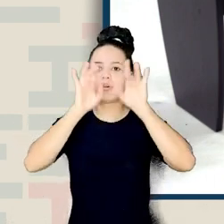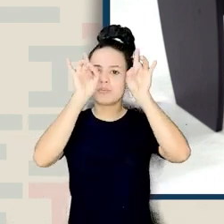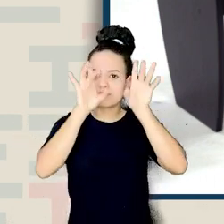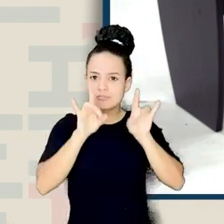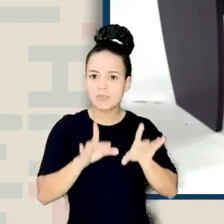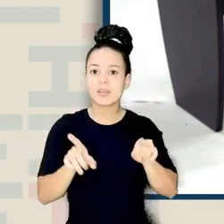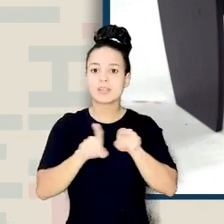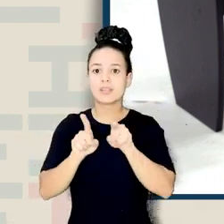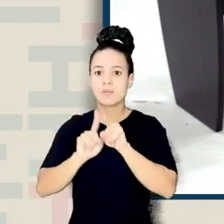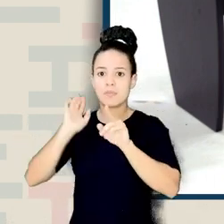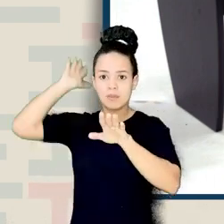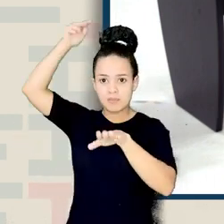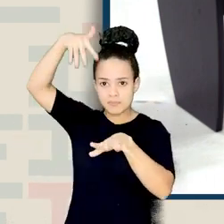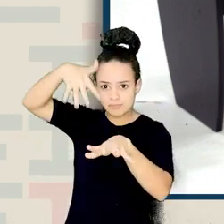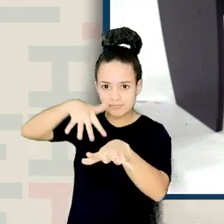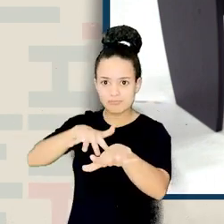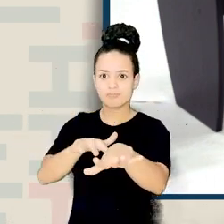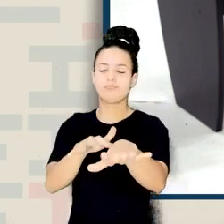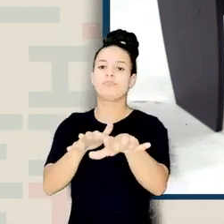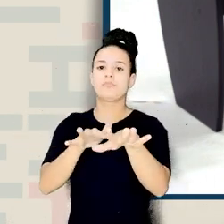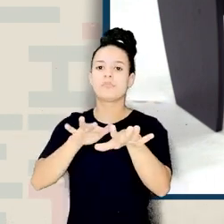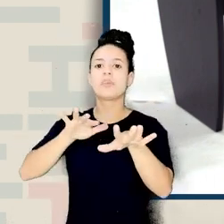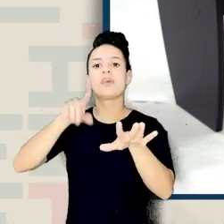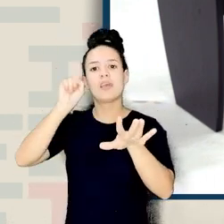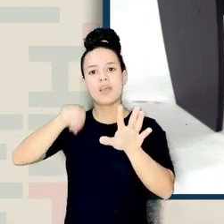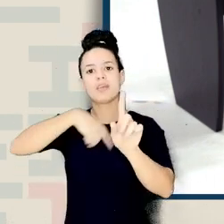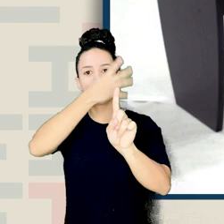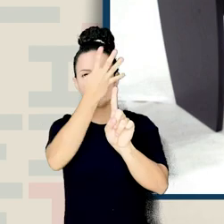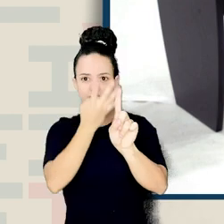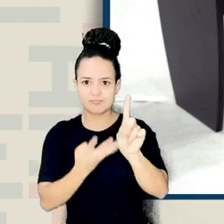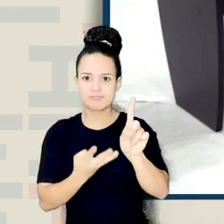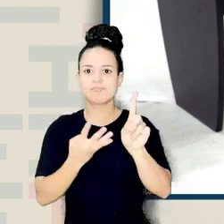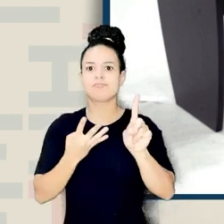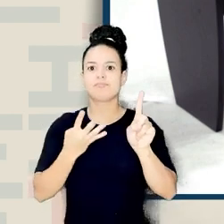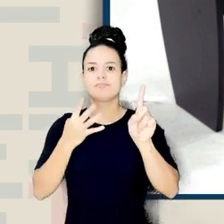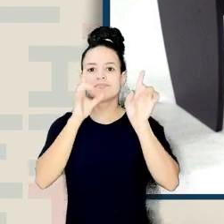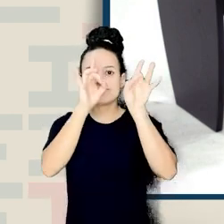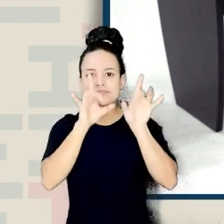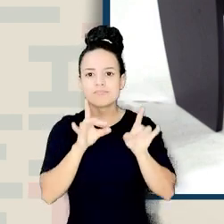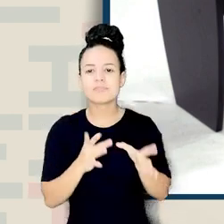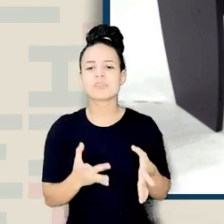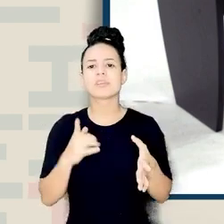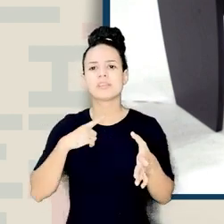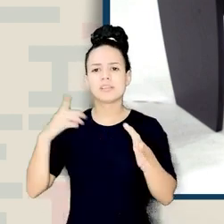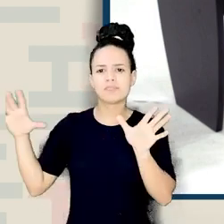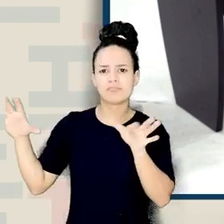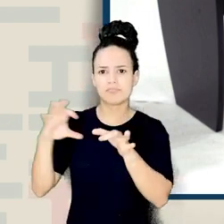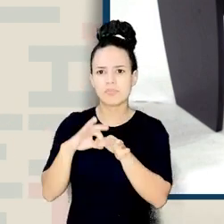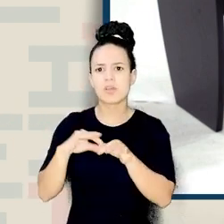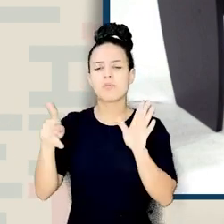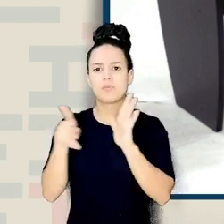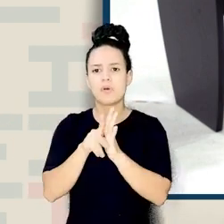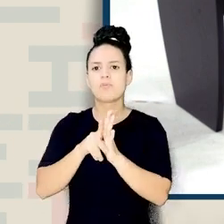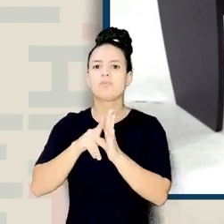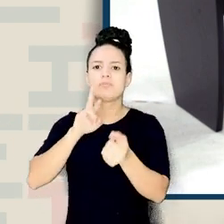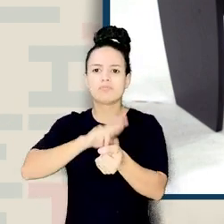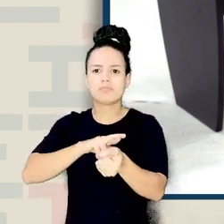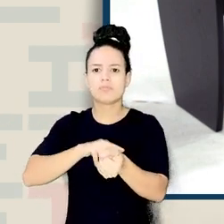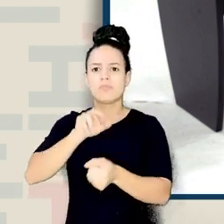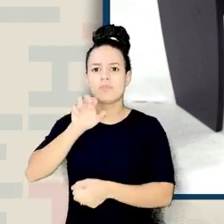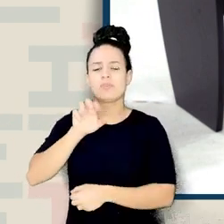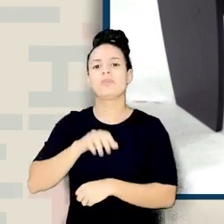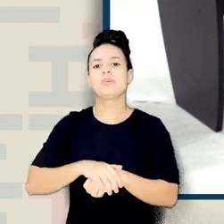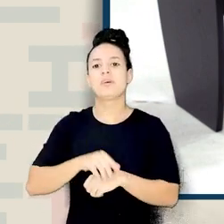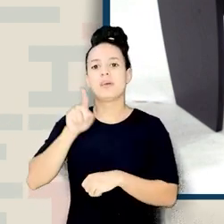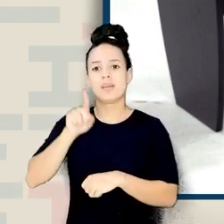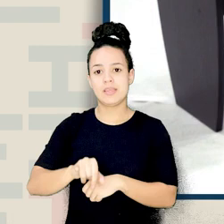das orixás homenageadas e que vai trazer um pouco desse trabalho em relação ao toque do Ijexá. Essa célula